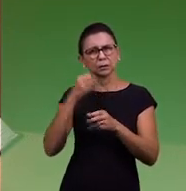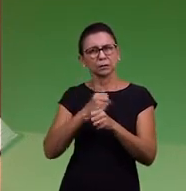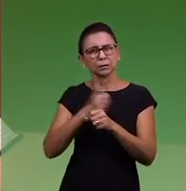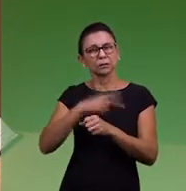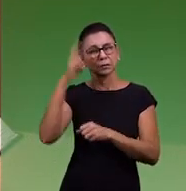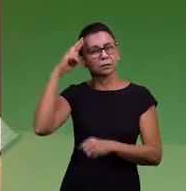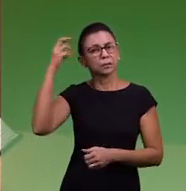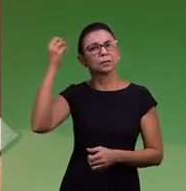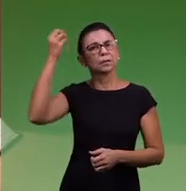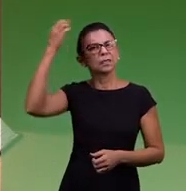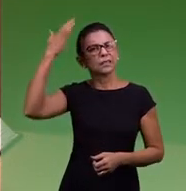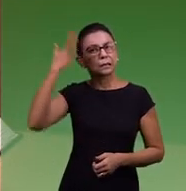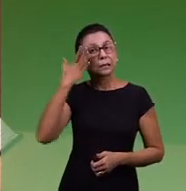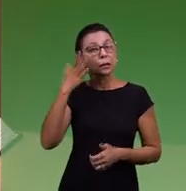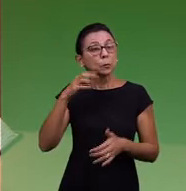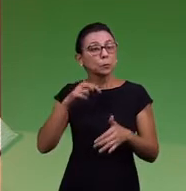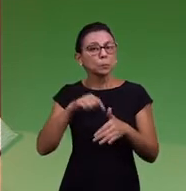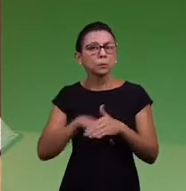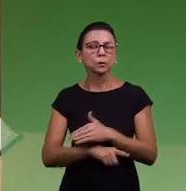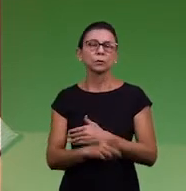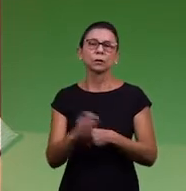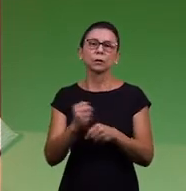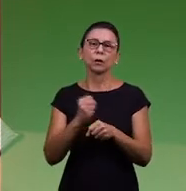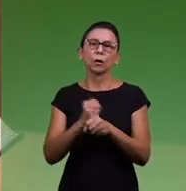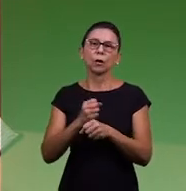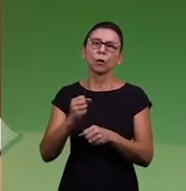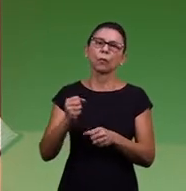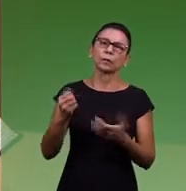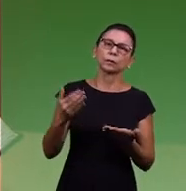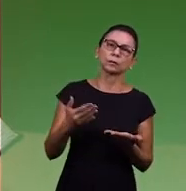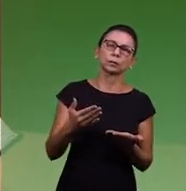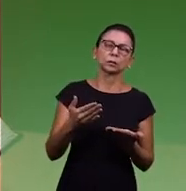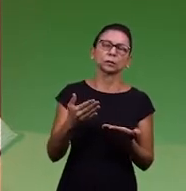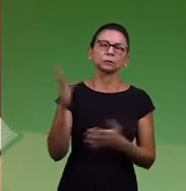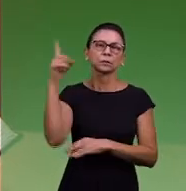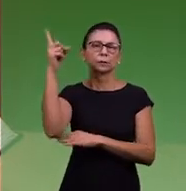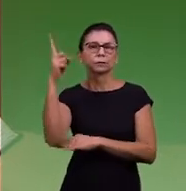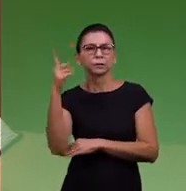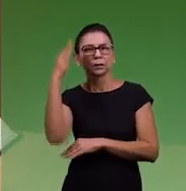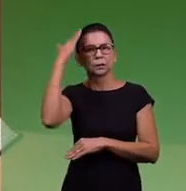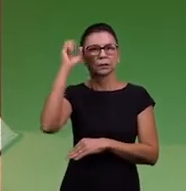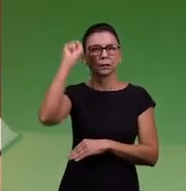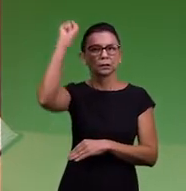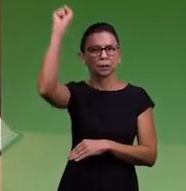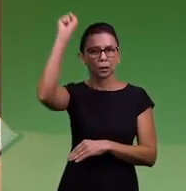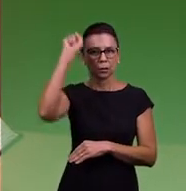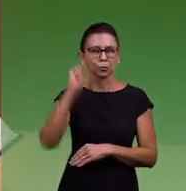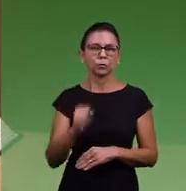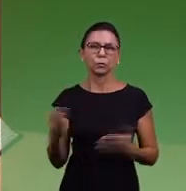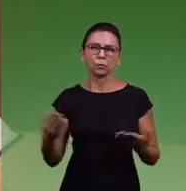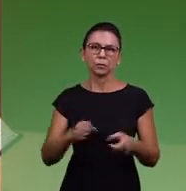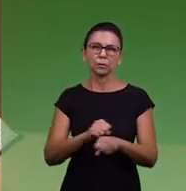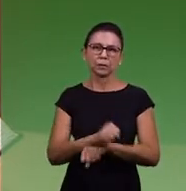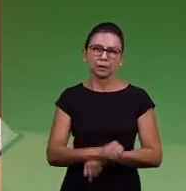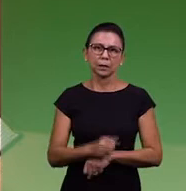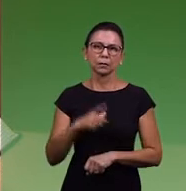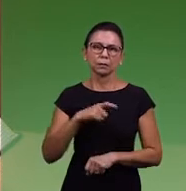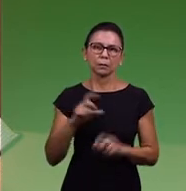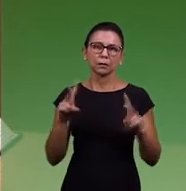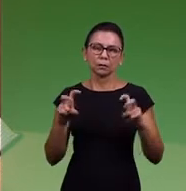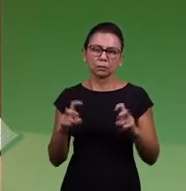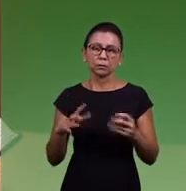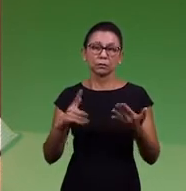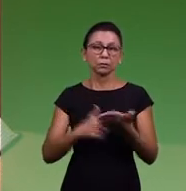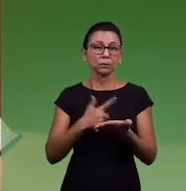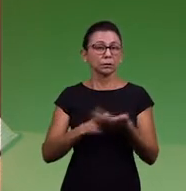Senhor, revelações profundas sobre a obra de Davi, a obra de Saul, assuntos que nós damos até hoje nos nossos seminários. E no